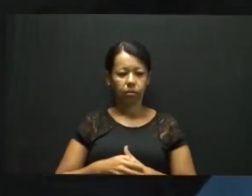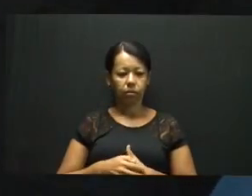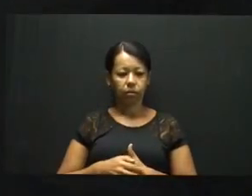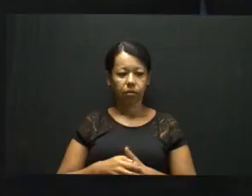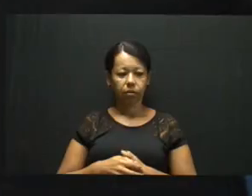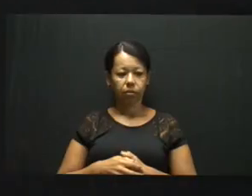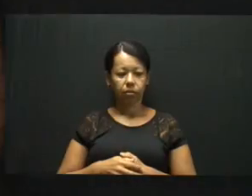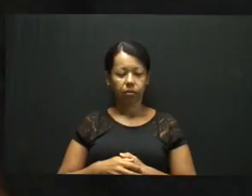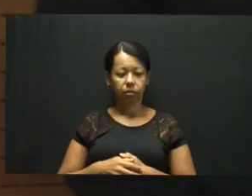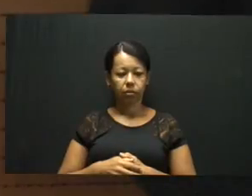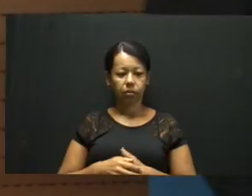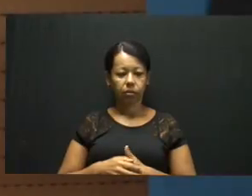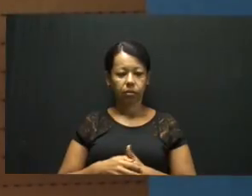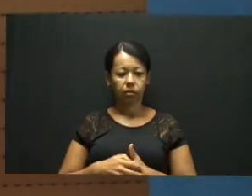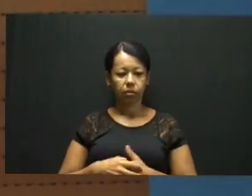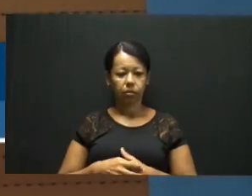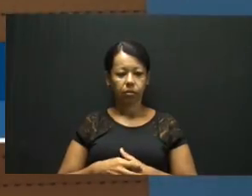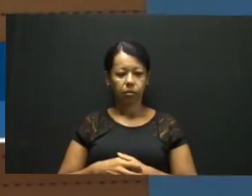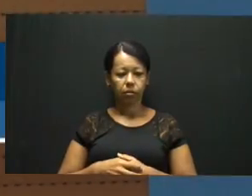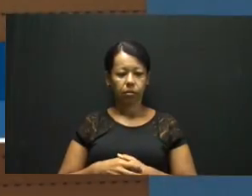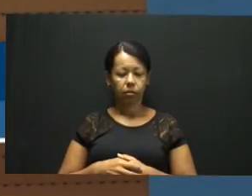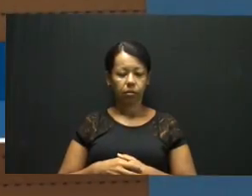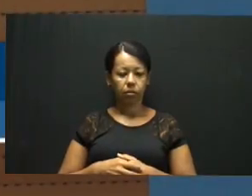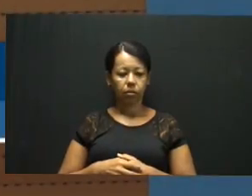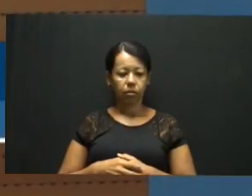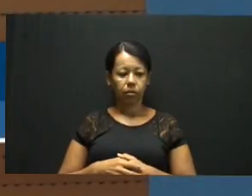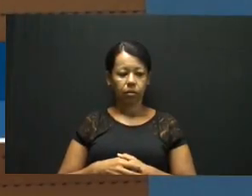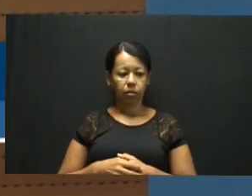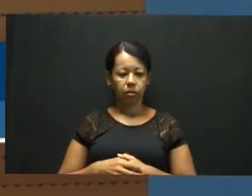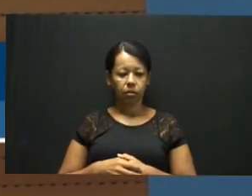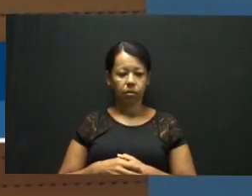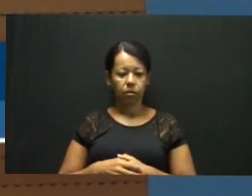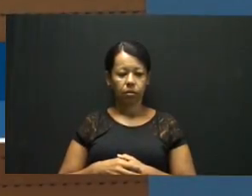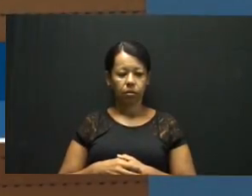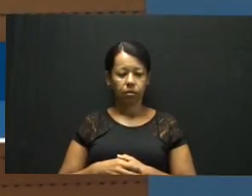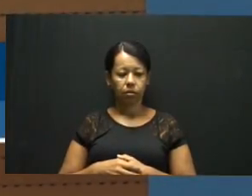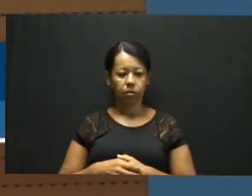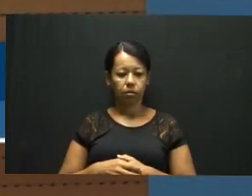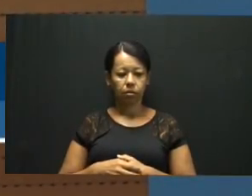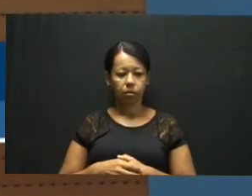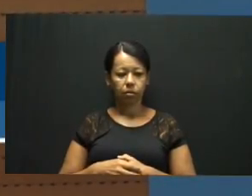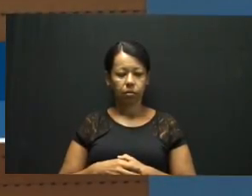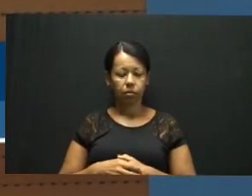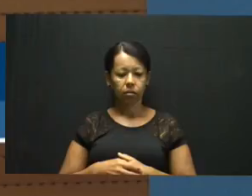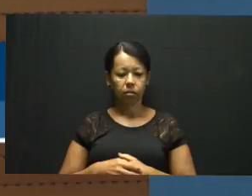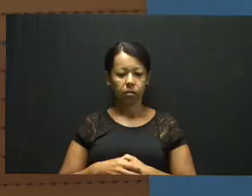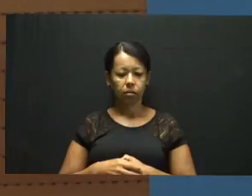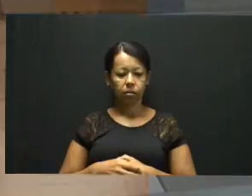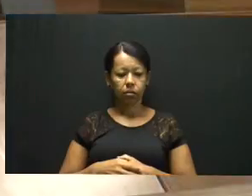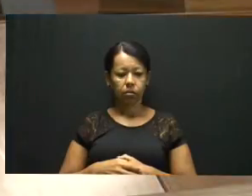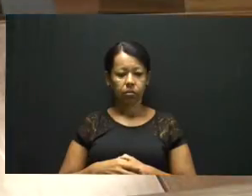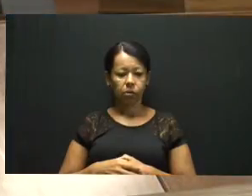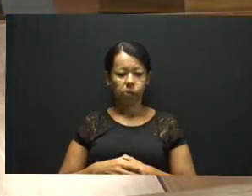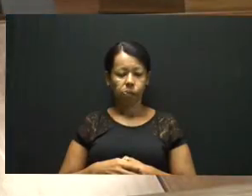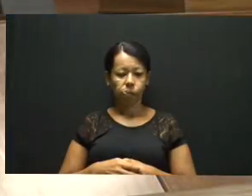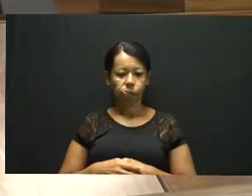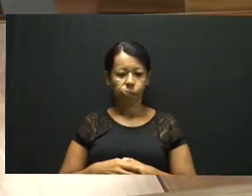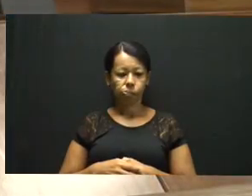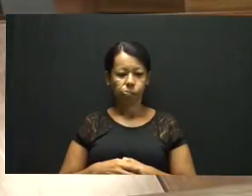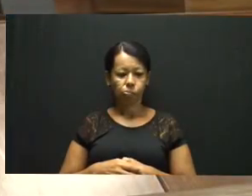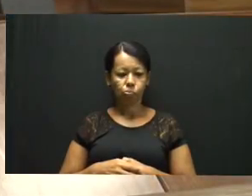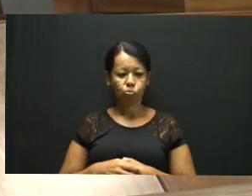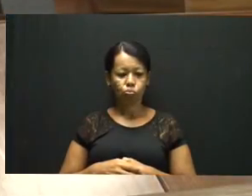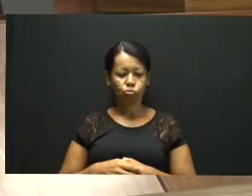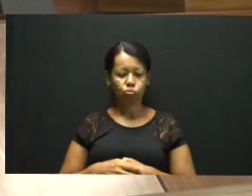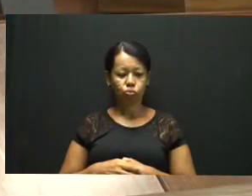só a título de esclarecimento. Senhor presidente, Questão de ordem. Questão de